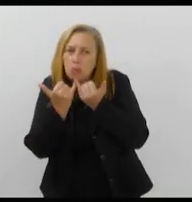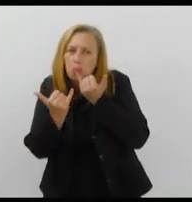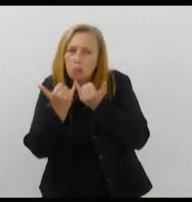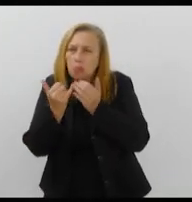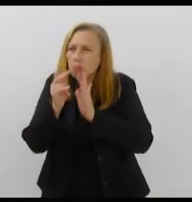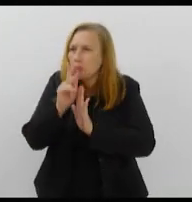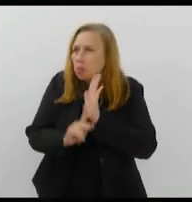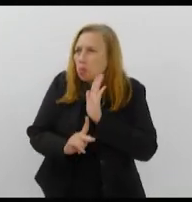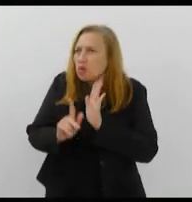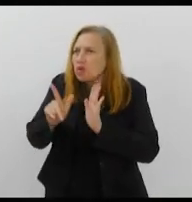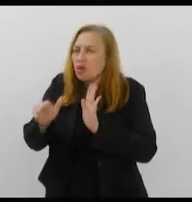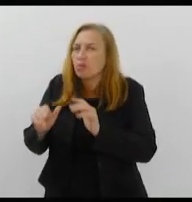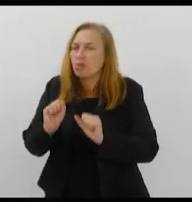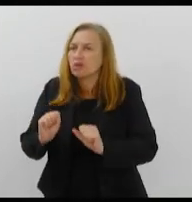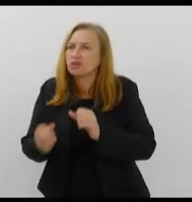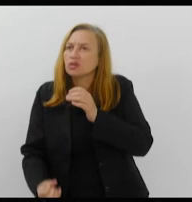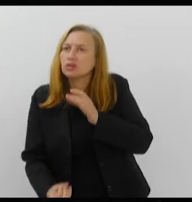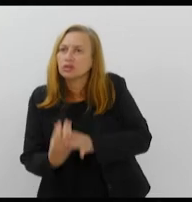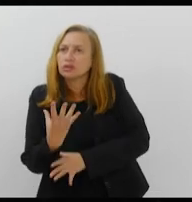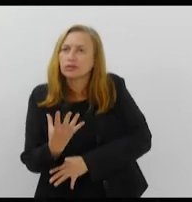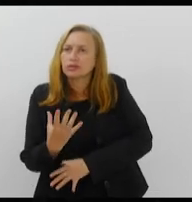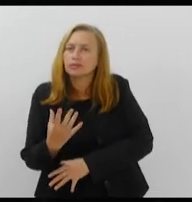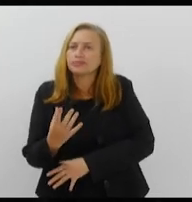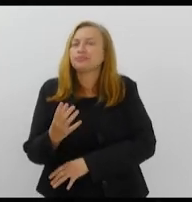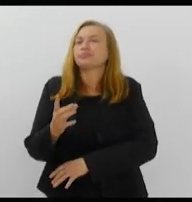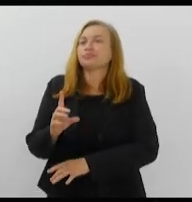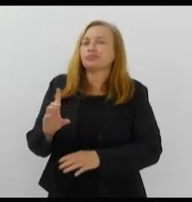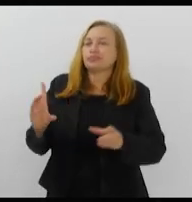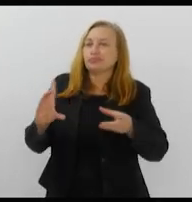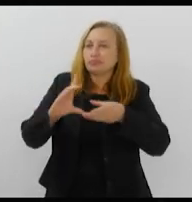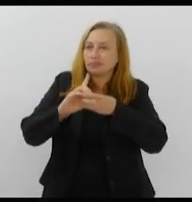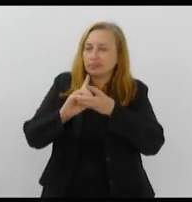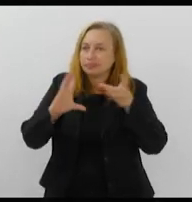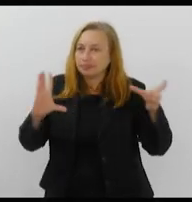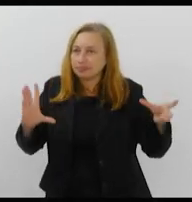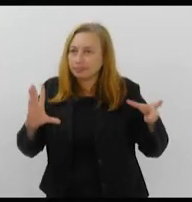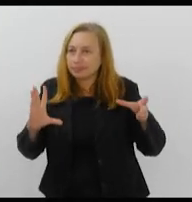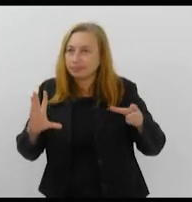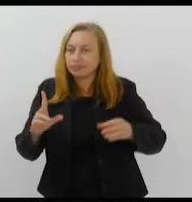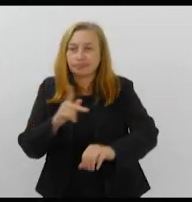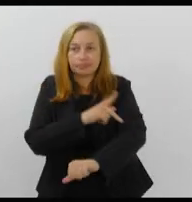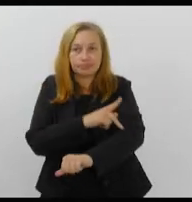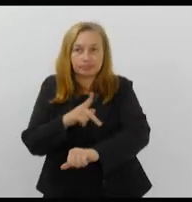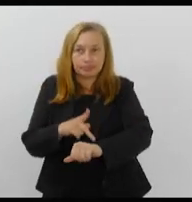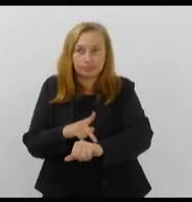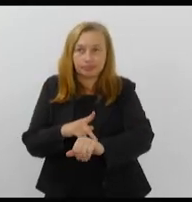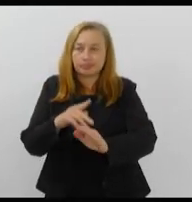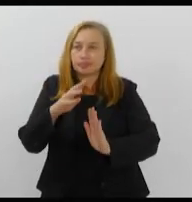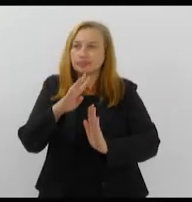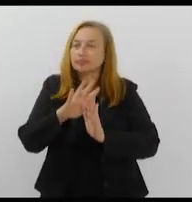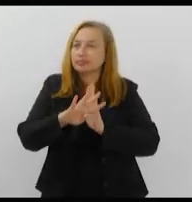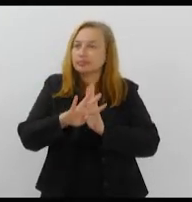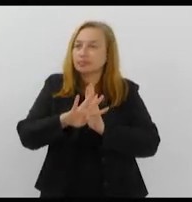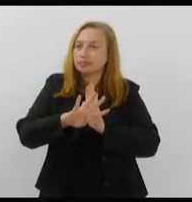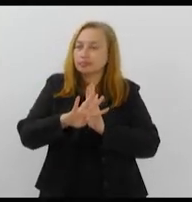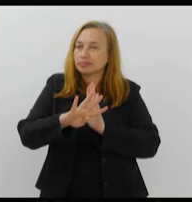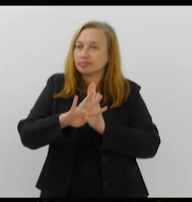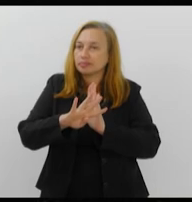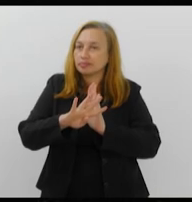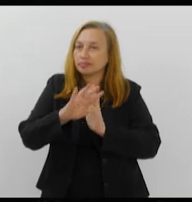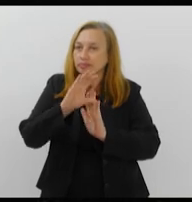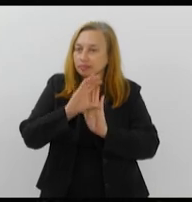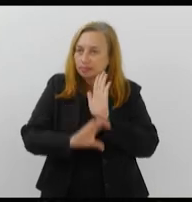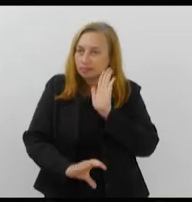maneira democrática, pedagógica, dentro dos parâmetros curriculares,